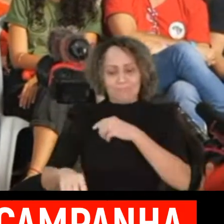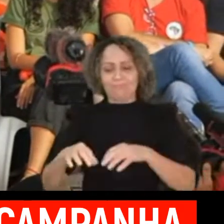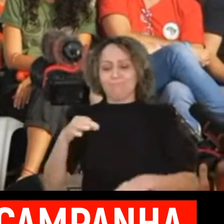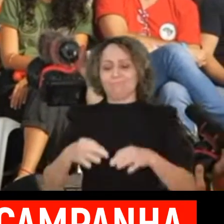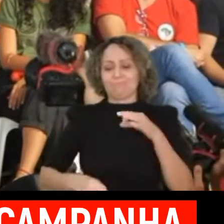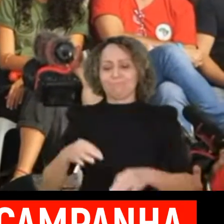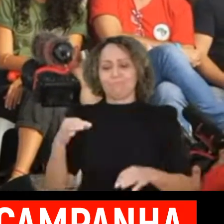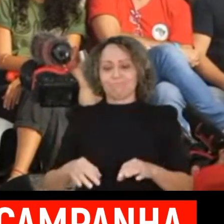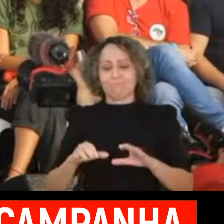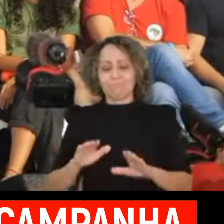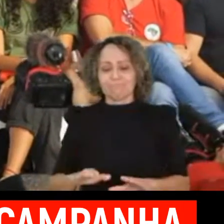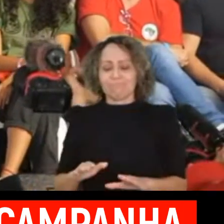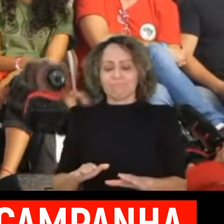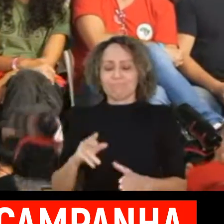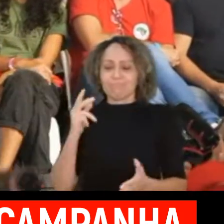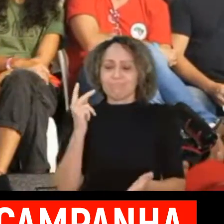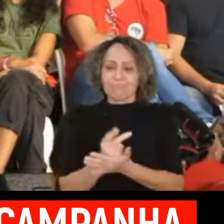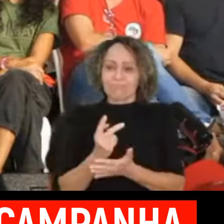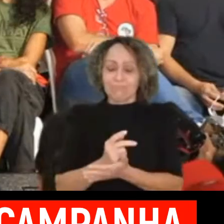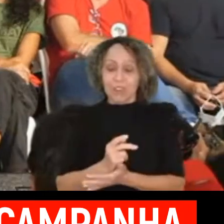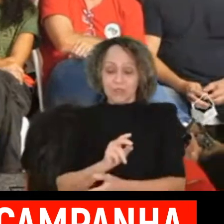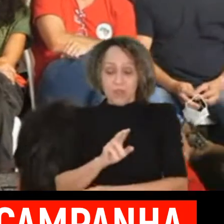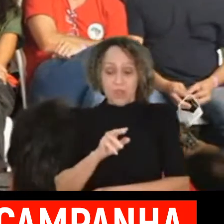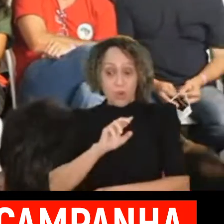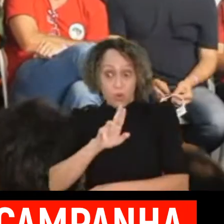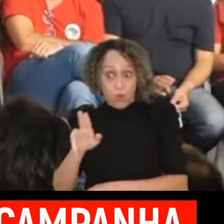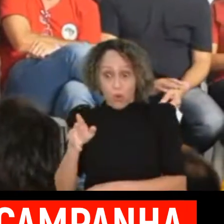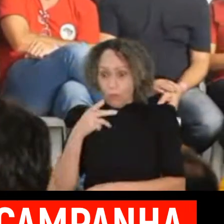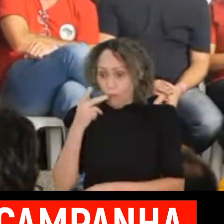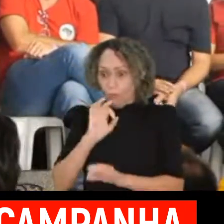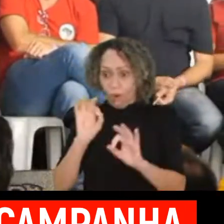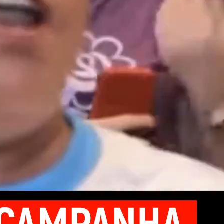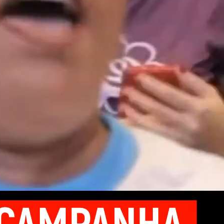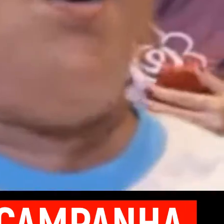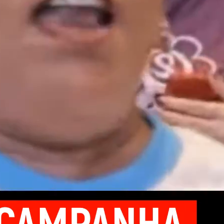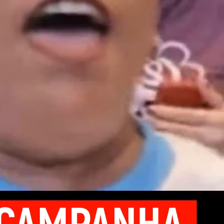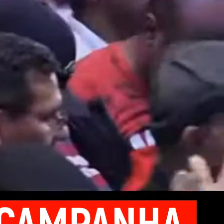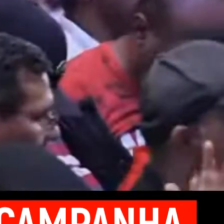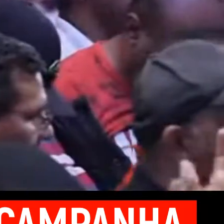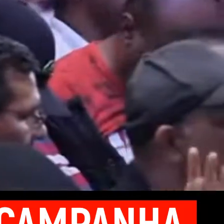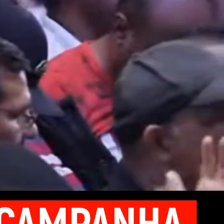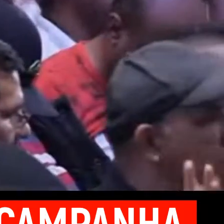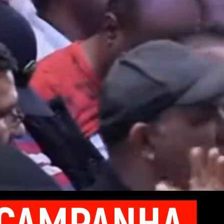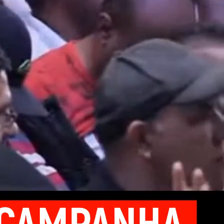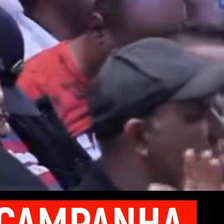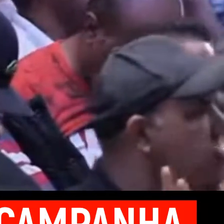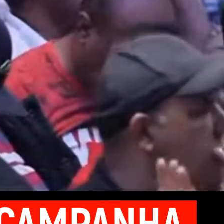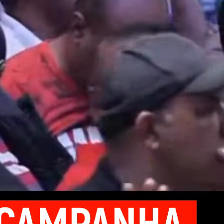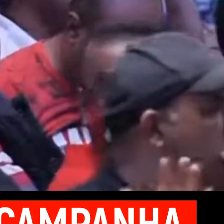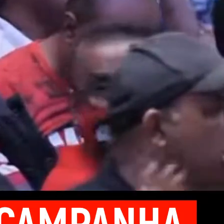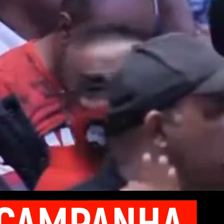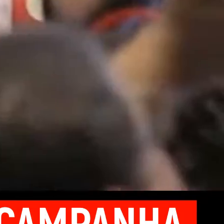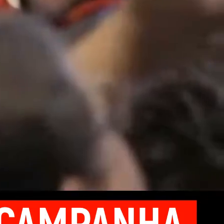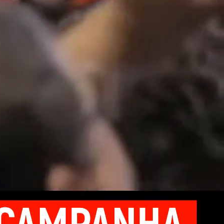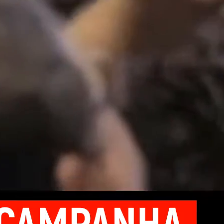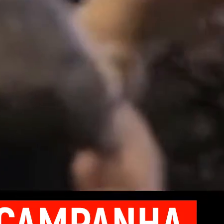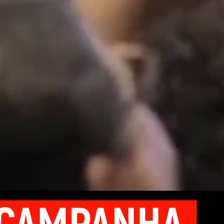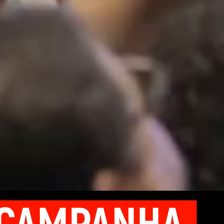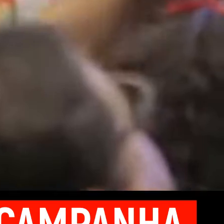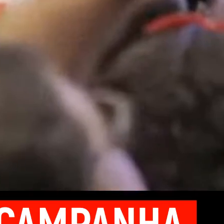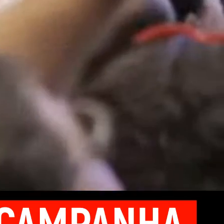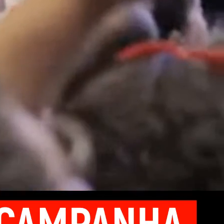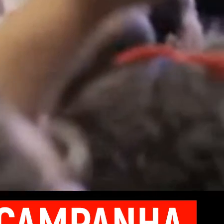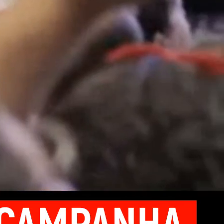Brasil em 1984 e 85, quando acabou a ditadura militar de 64. Lula fará uma espécie de manifesto ao